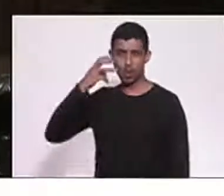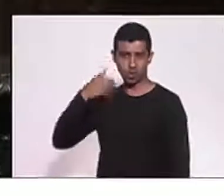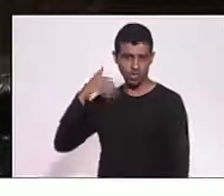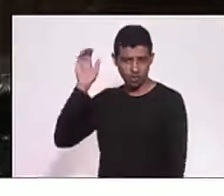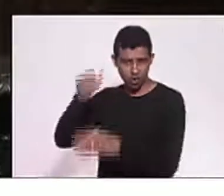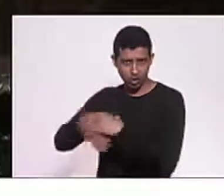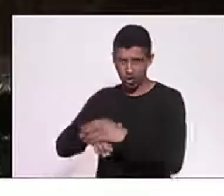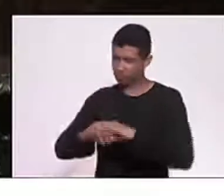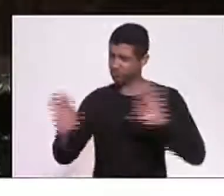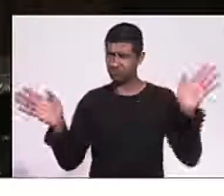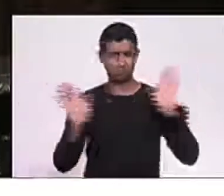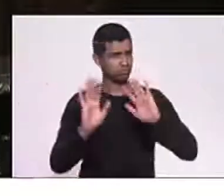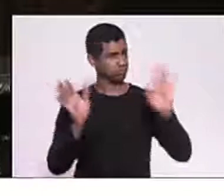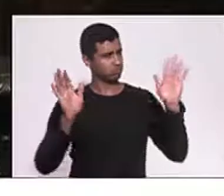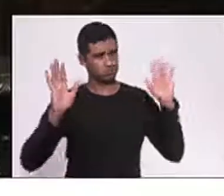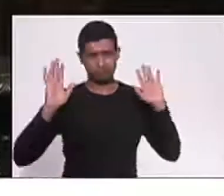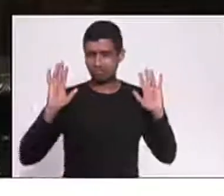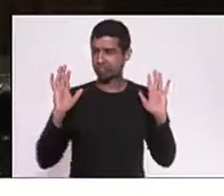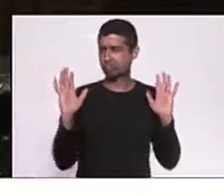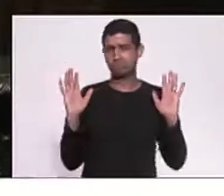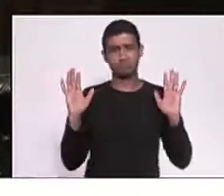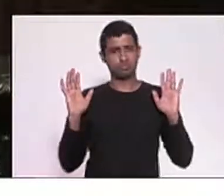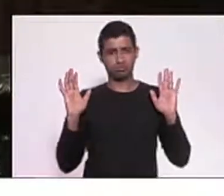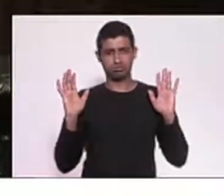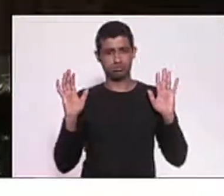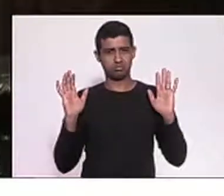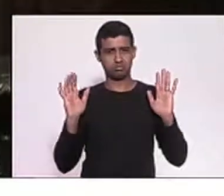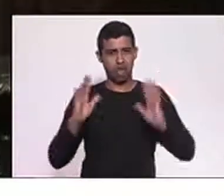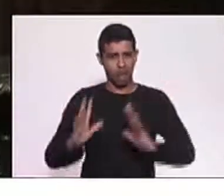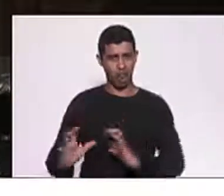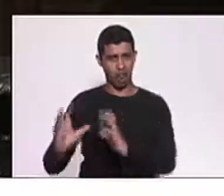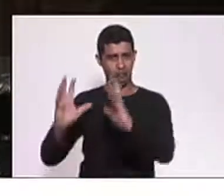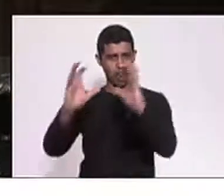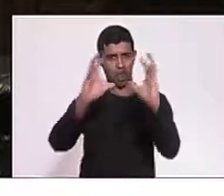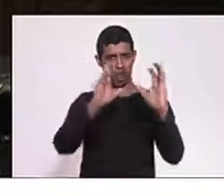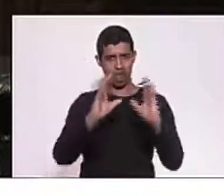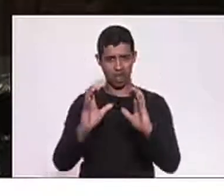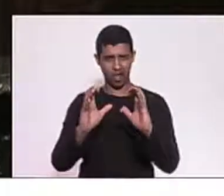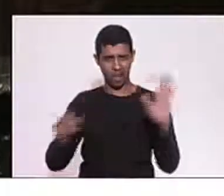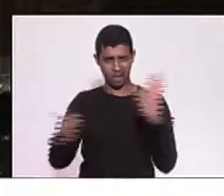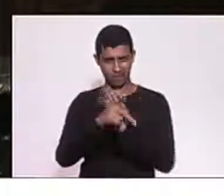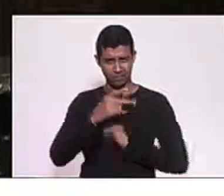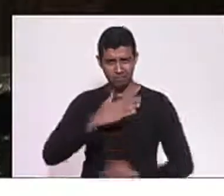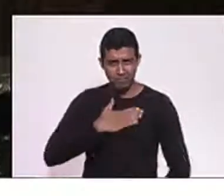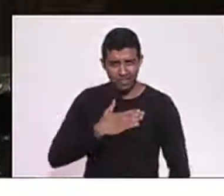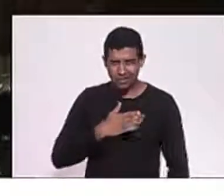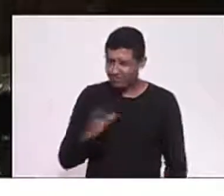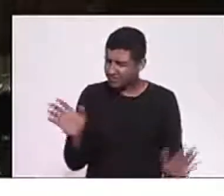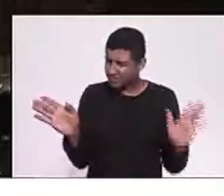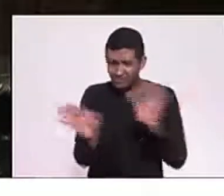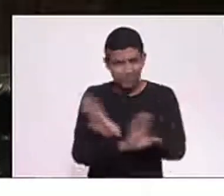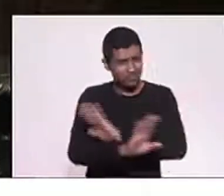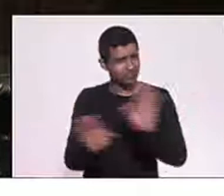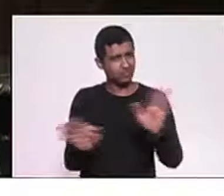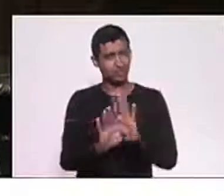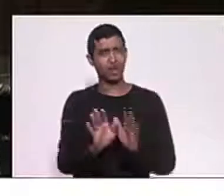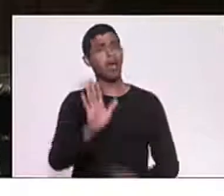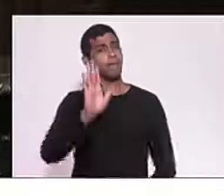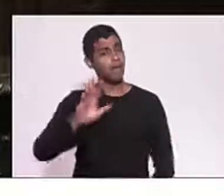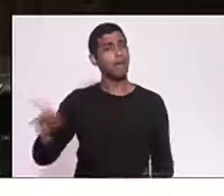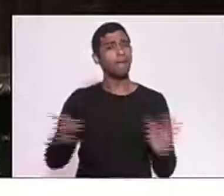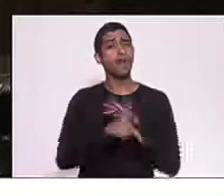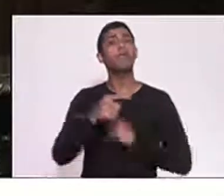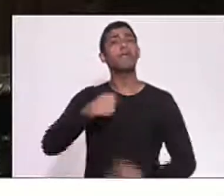Eu não tenho lado. Esta briga não me pertence, mas me